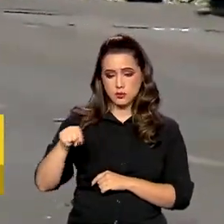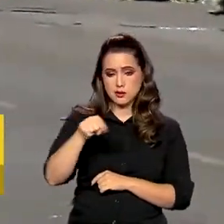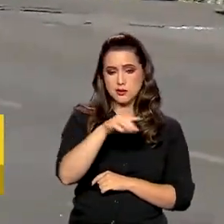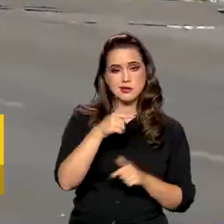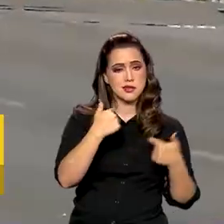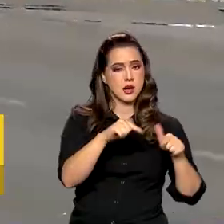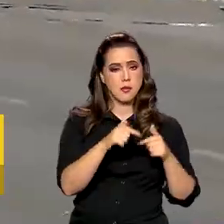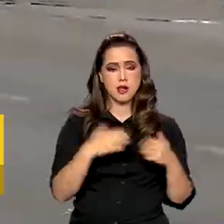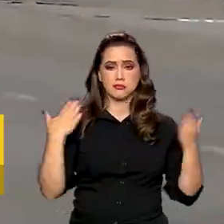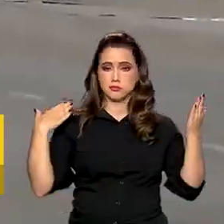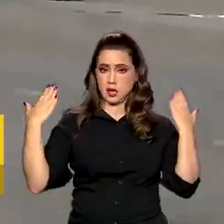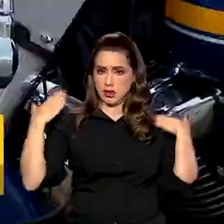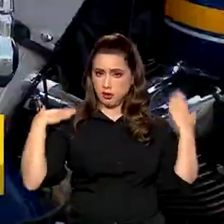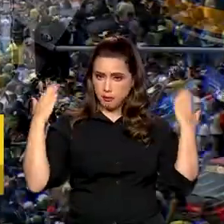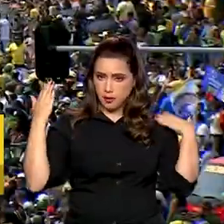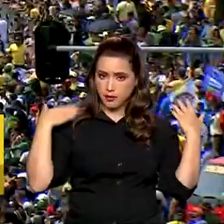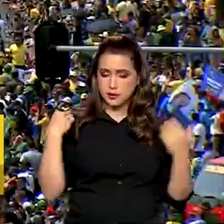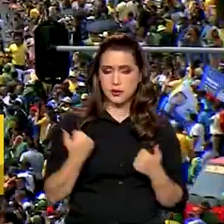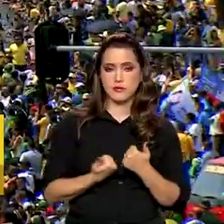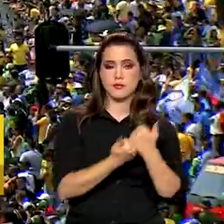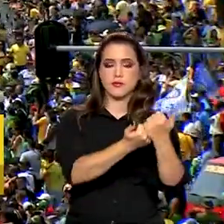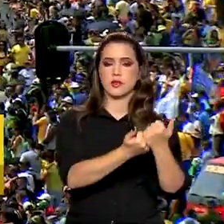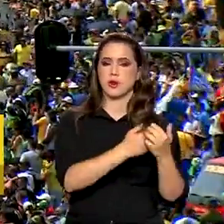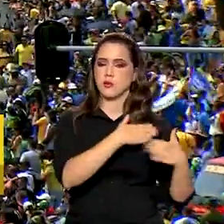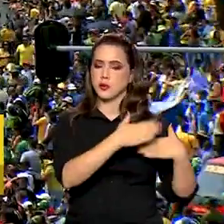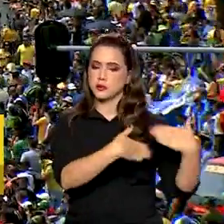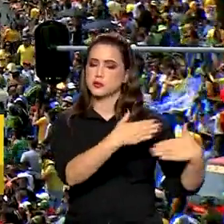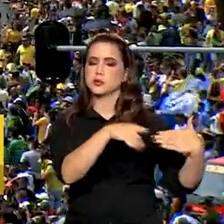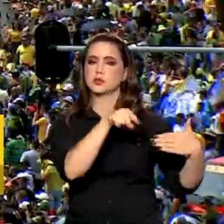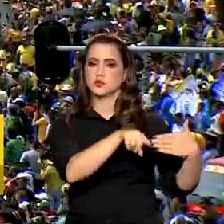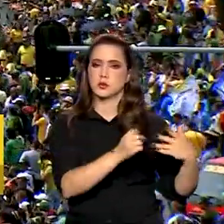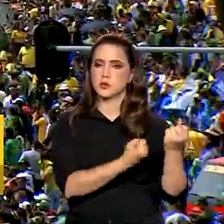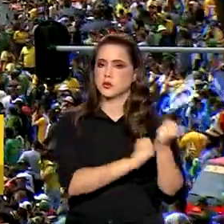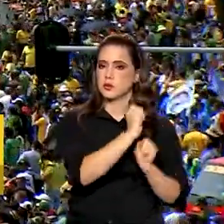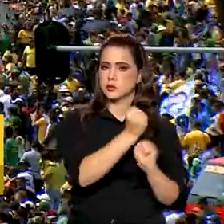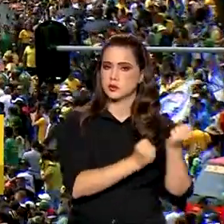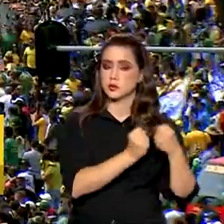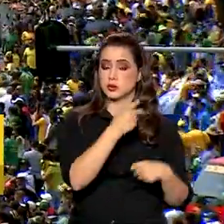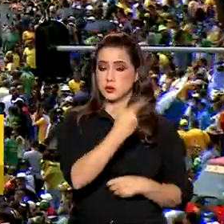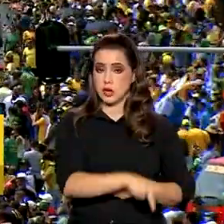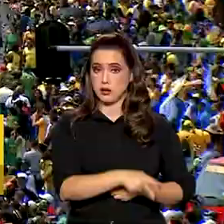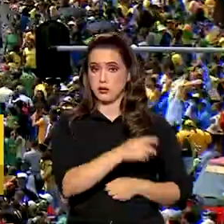desenvolvimentos, eles contribuem para o fortalecimento da indústria nacional,